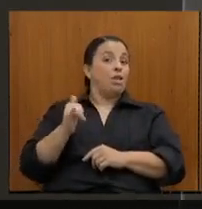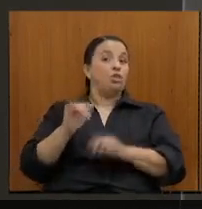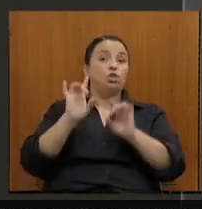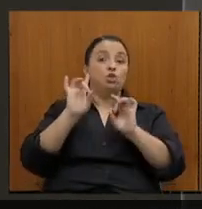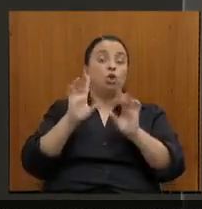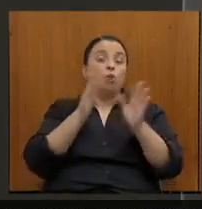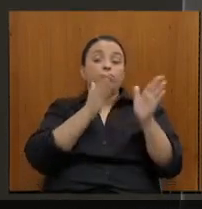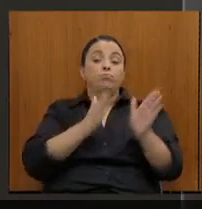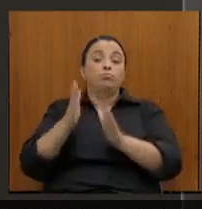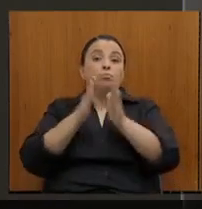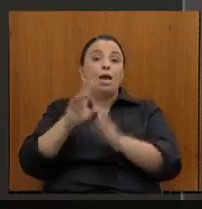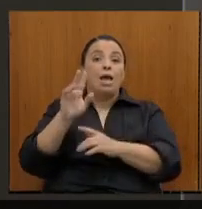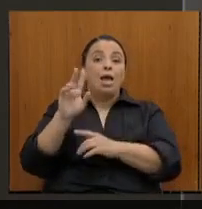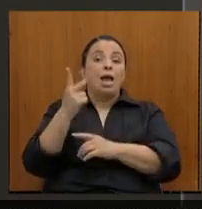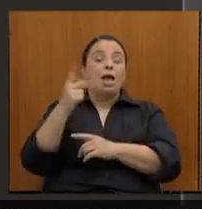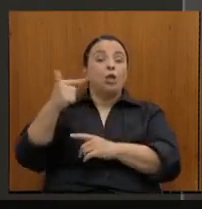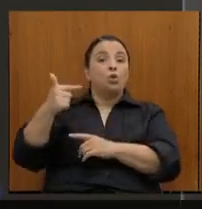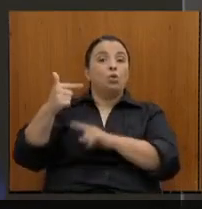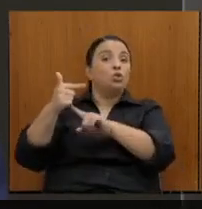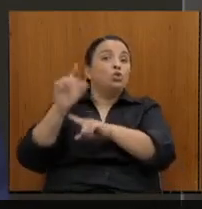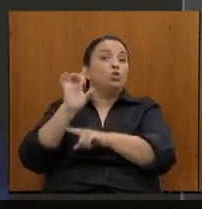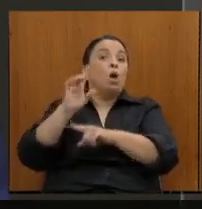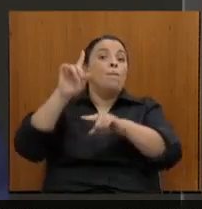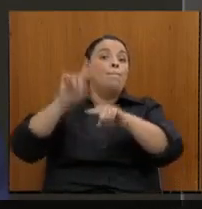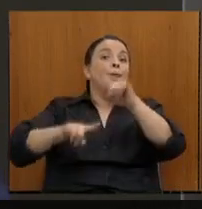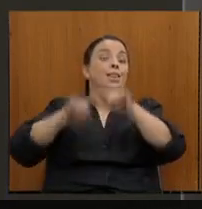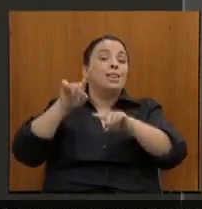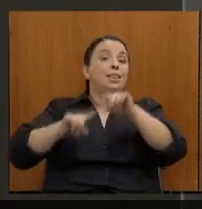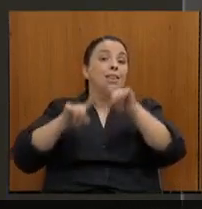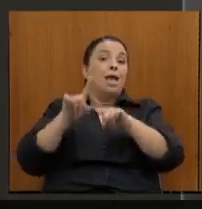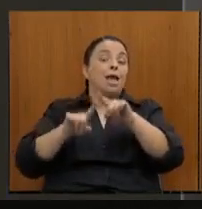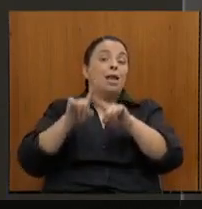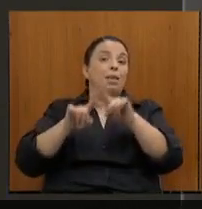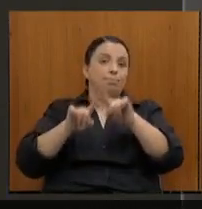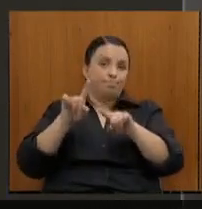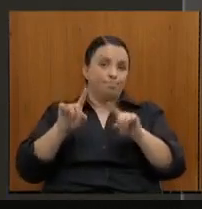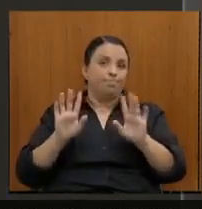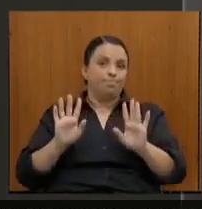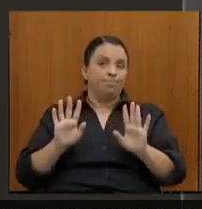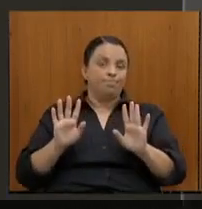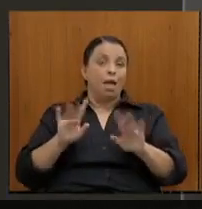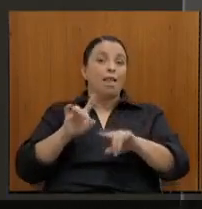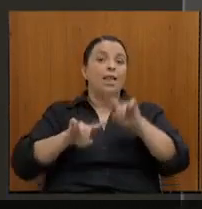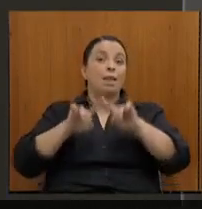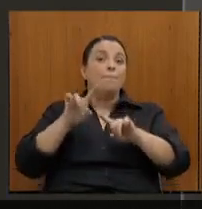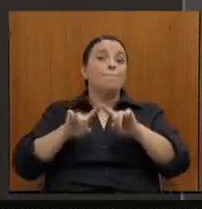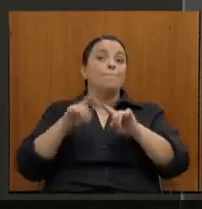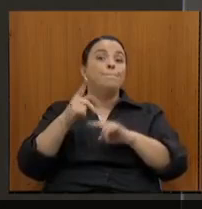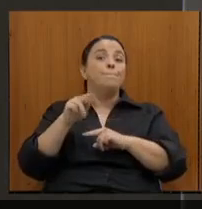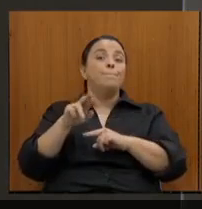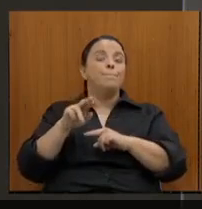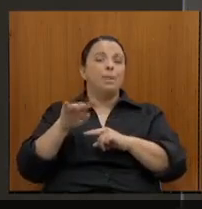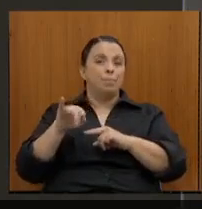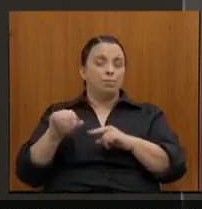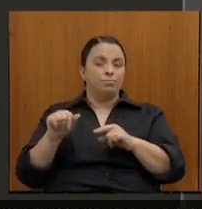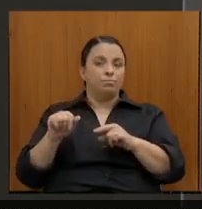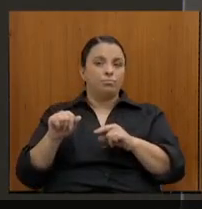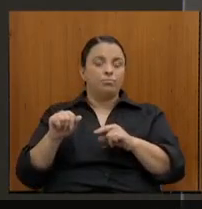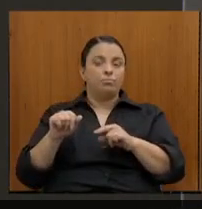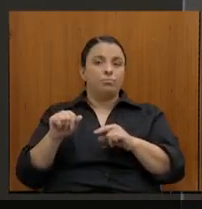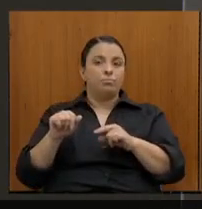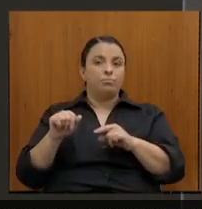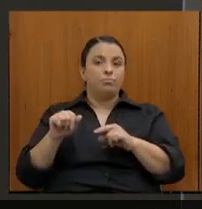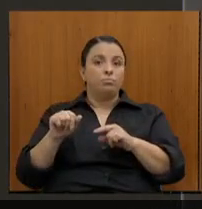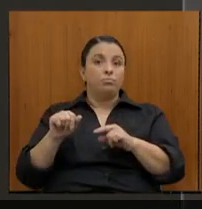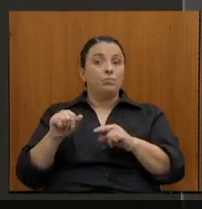hidrogênio como matéria-prima Oi Nilce aproveitar o hidrogênio dali você tá tirando o hidrogênio de uma